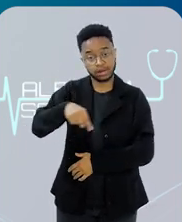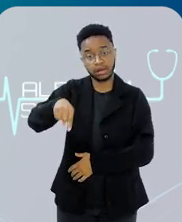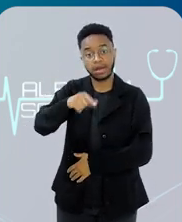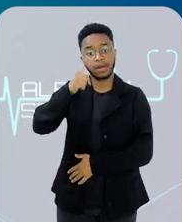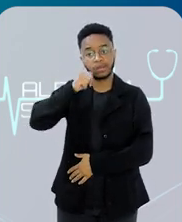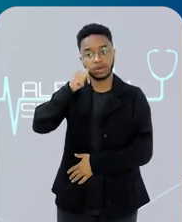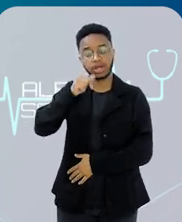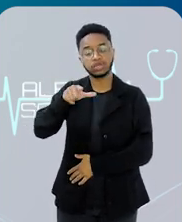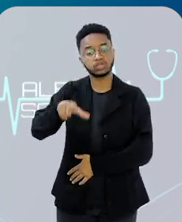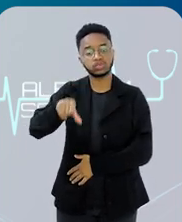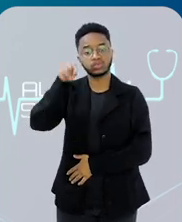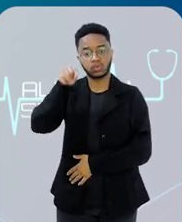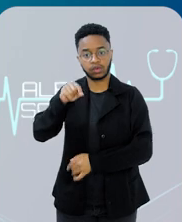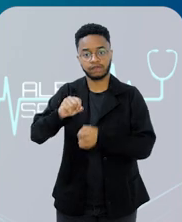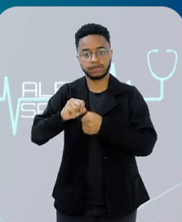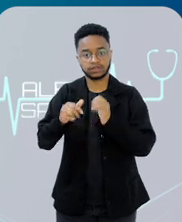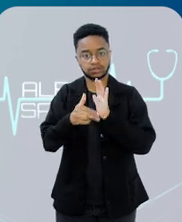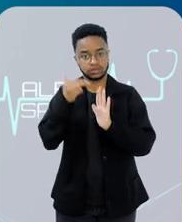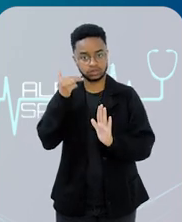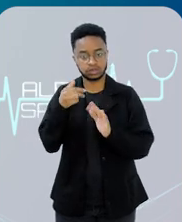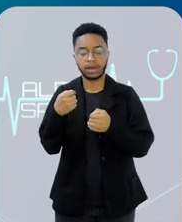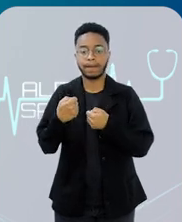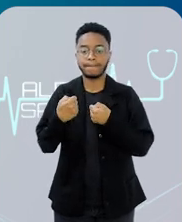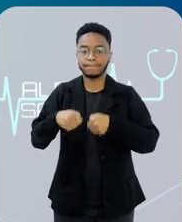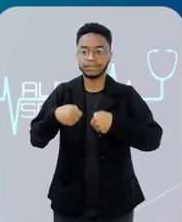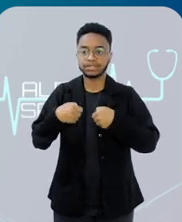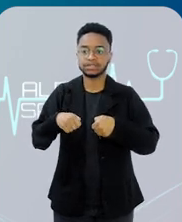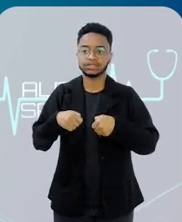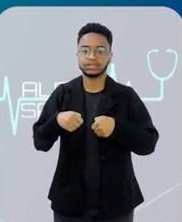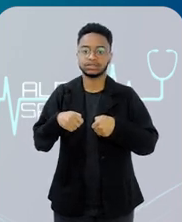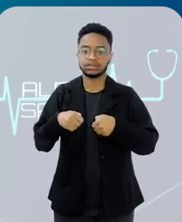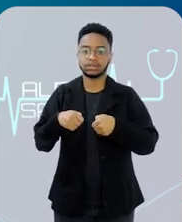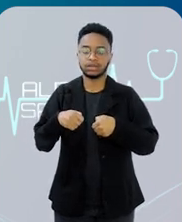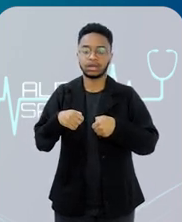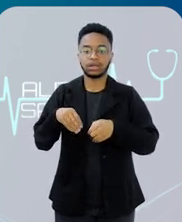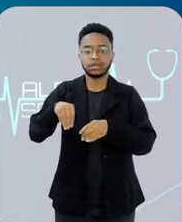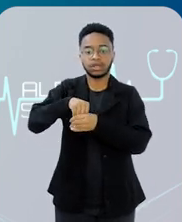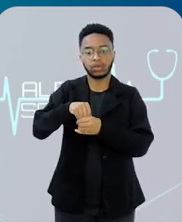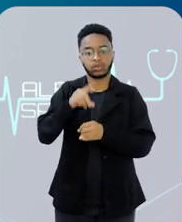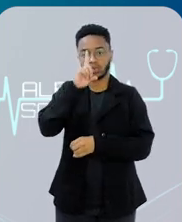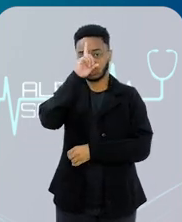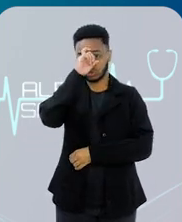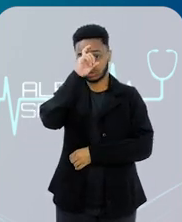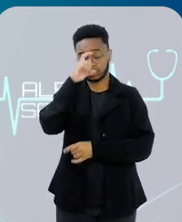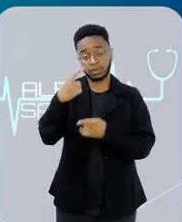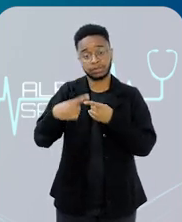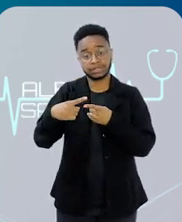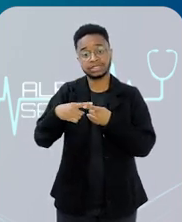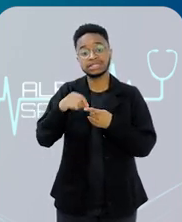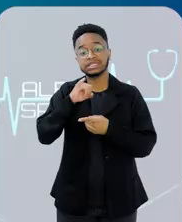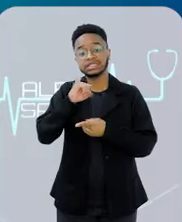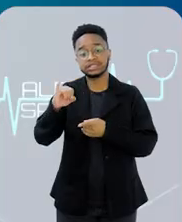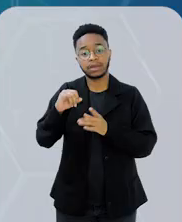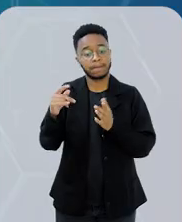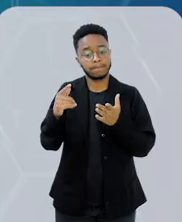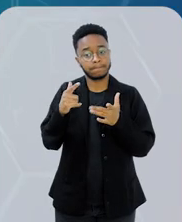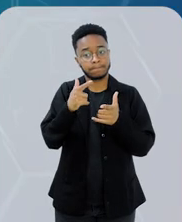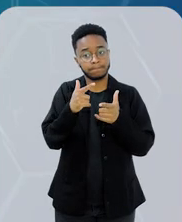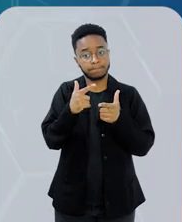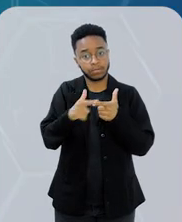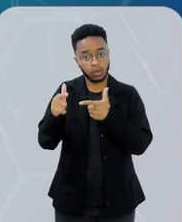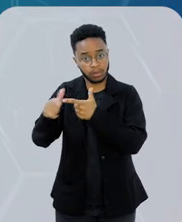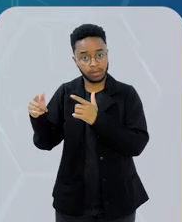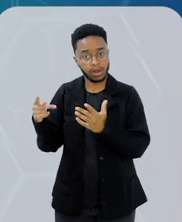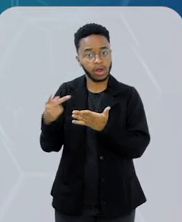paciente vai escolher para o seu procedimento tenha, seja em regime hospitalar, onde ela tenha